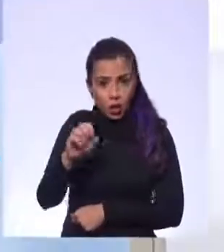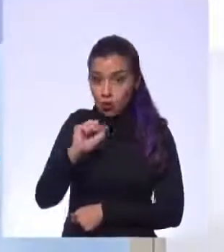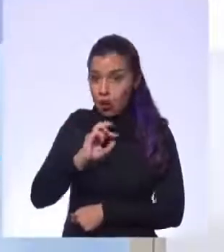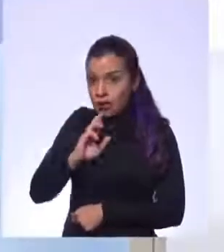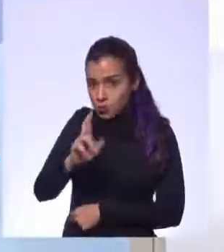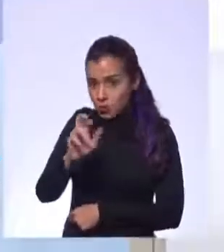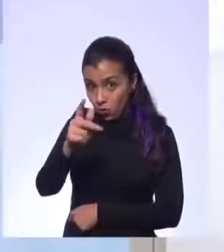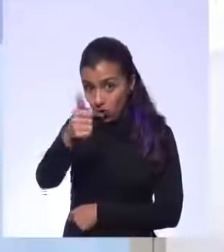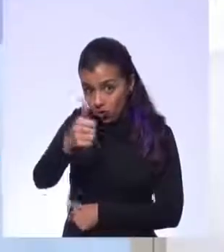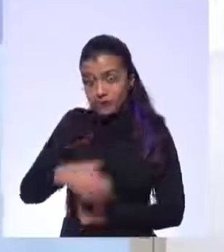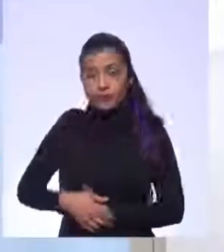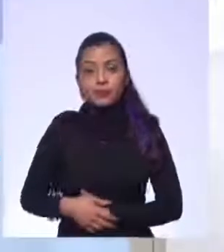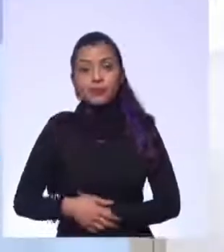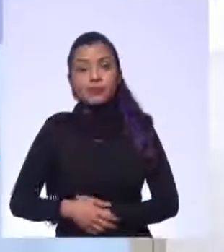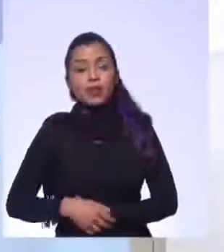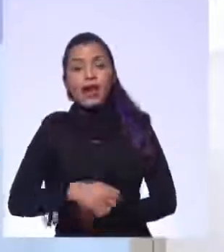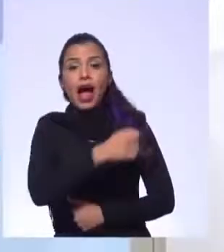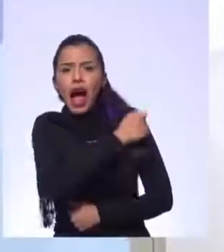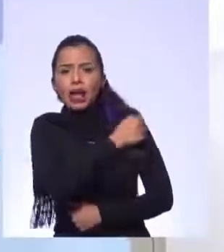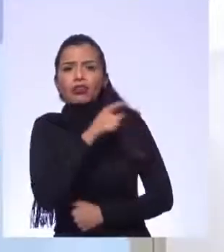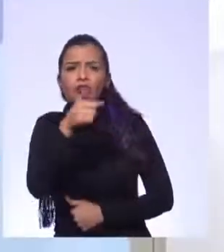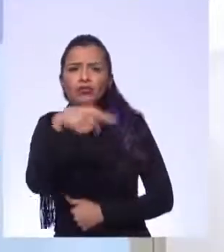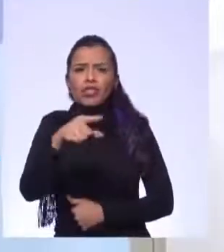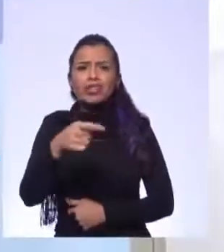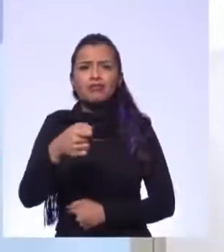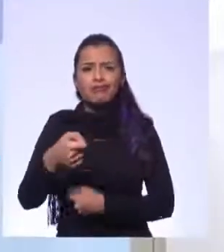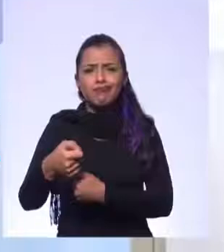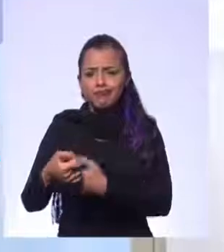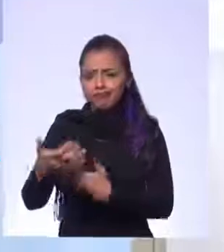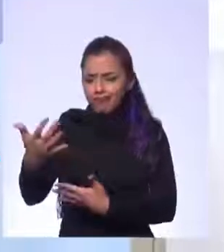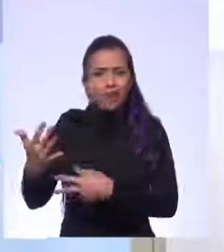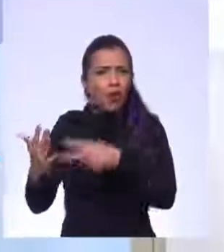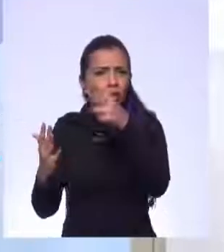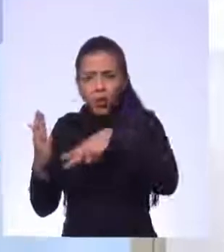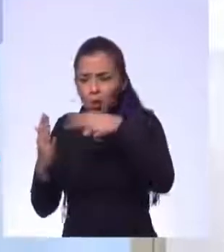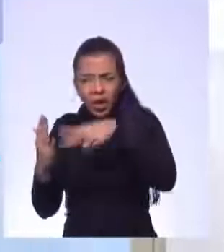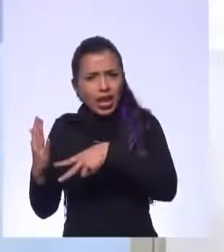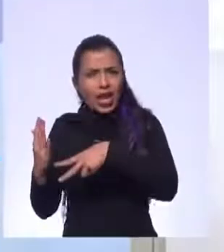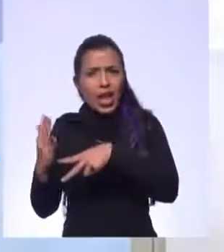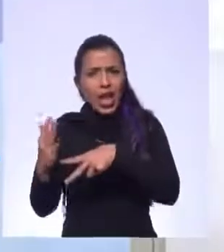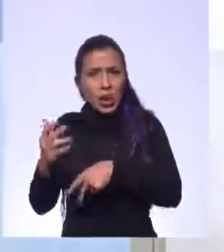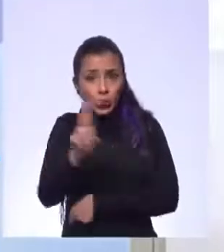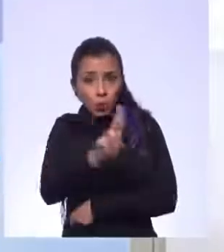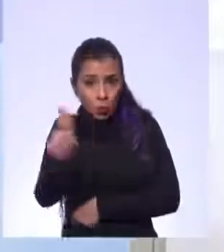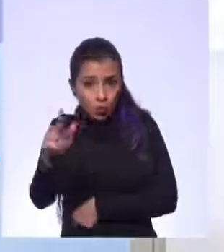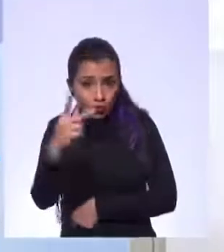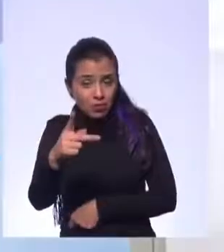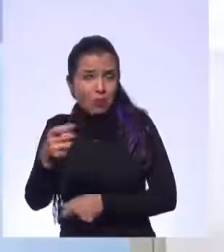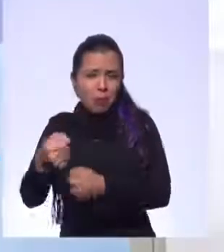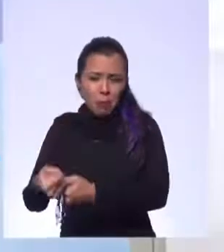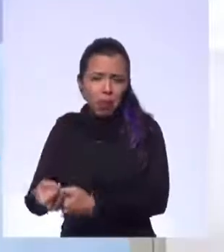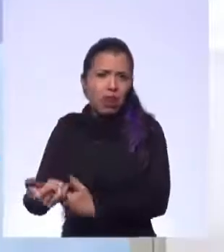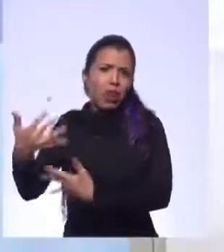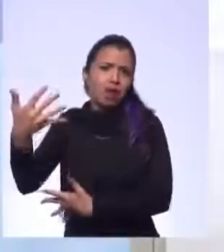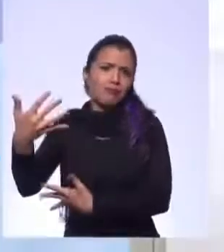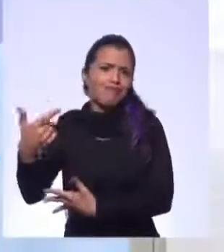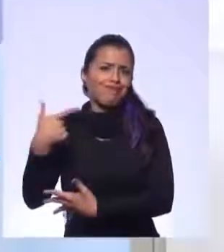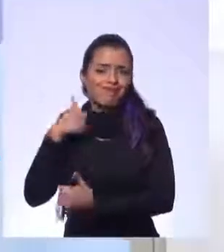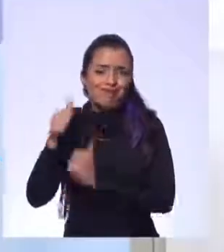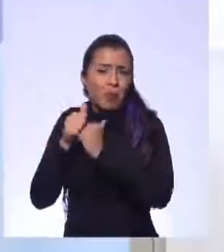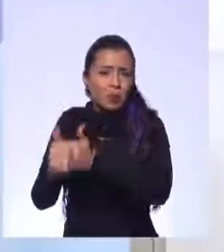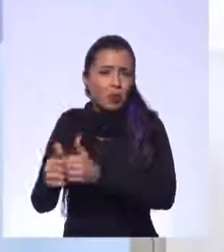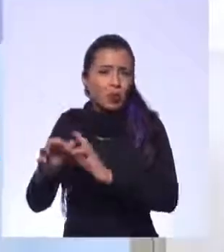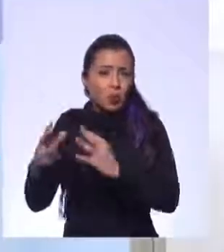bom? Alunos, vocês ficam falando que a gente não fala o nome de vocês, mas é muita gente, tá? Eu procurei os alunos que eu vi que mais